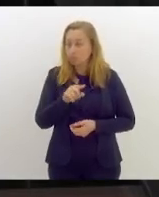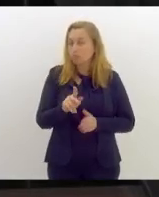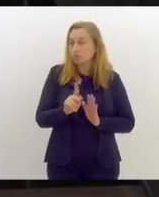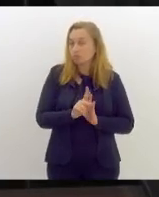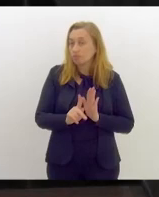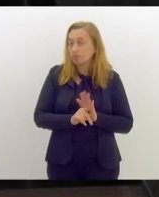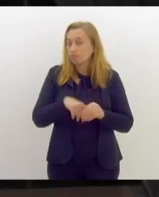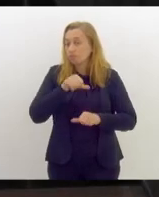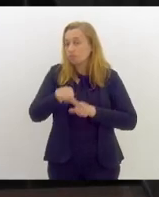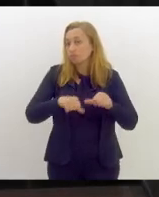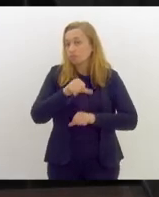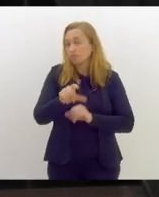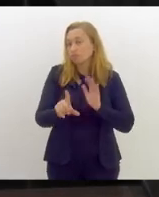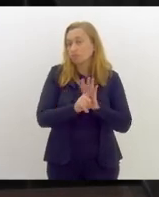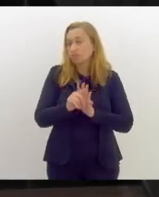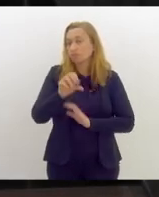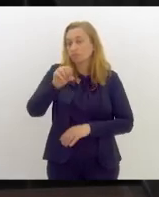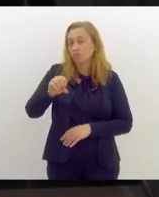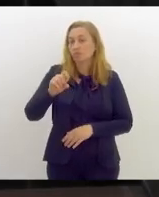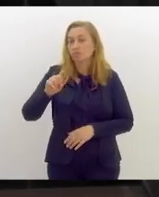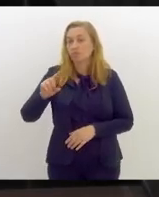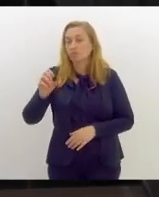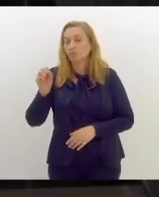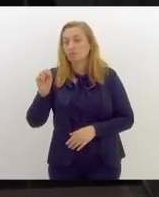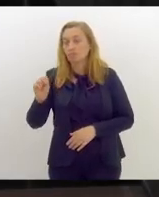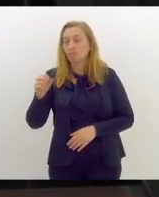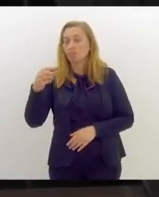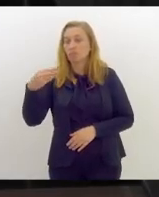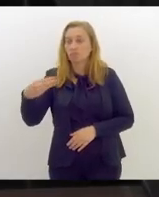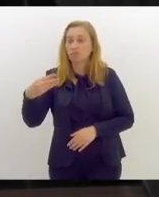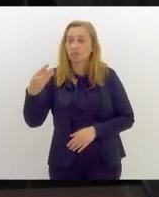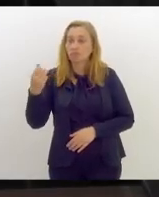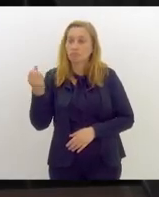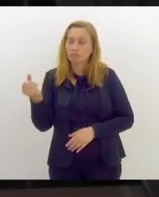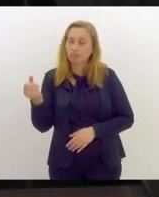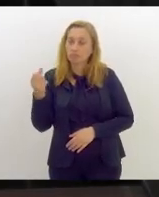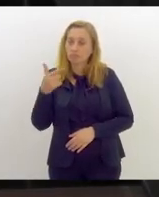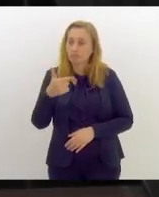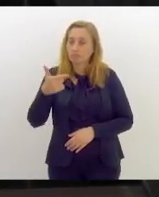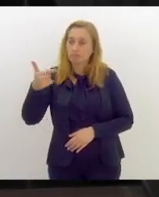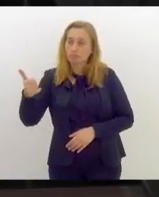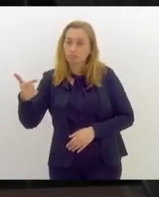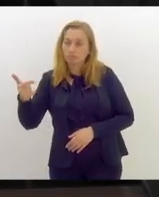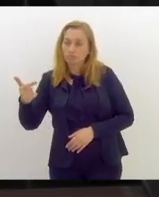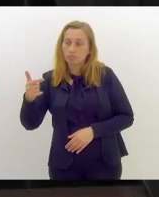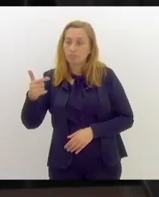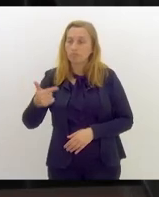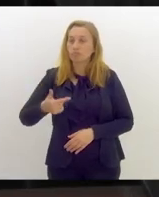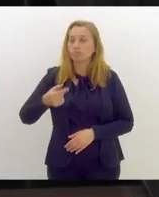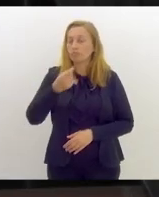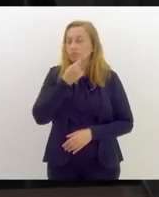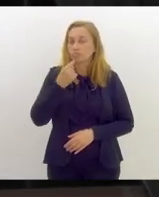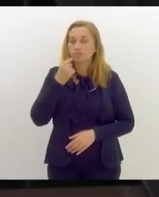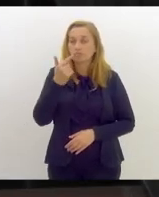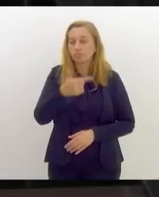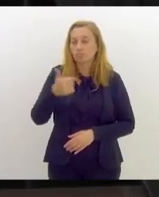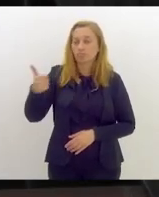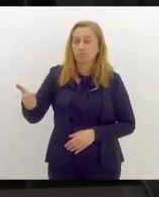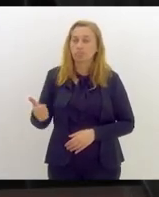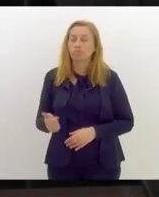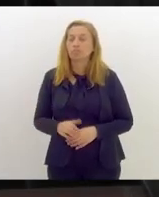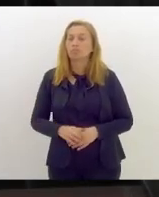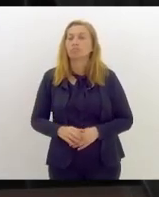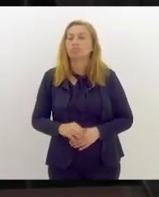vigolei que a lei 9836 de dois de setembro de 22 que dispõe pela obrigatoriedade do